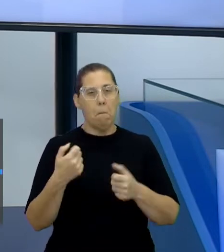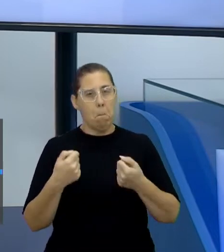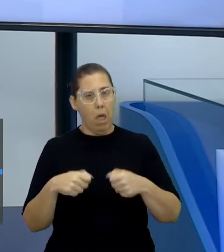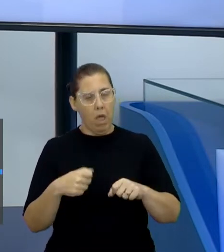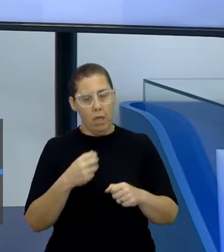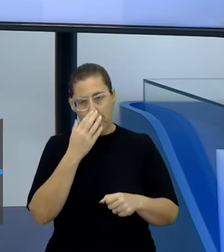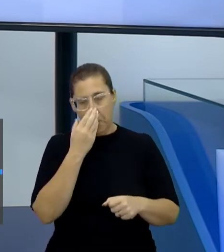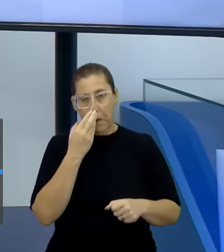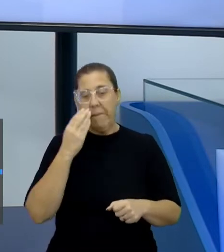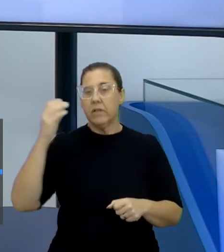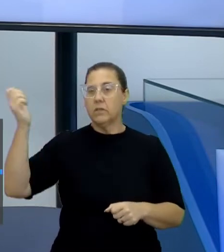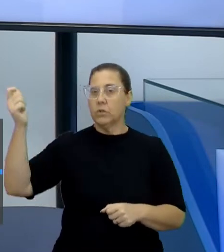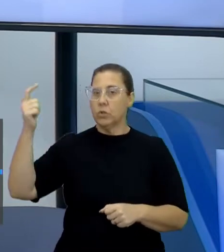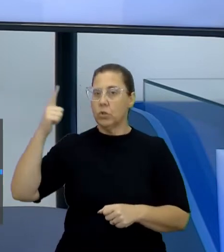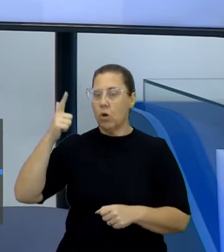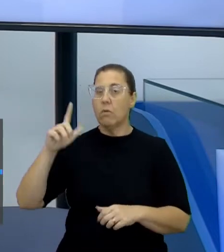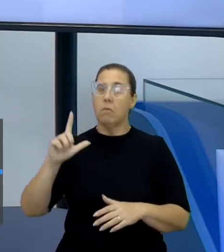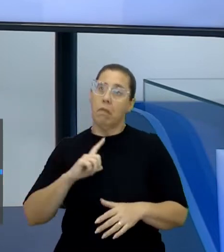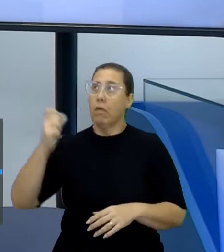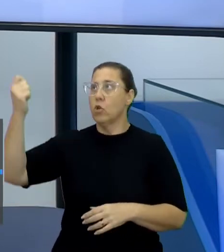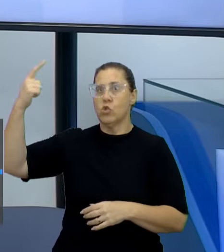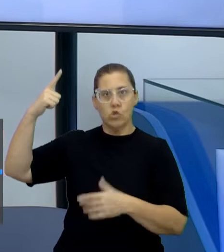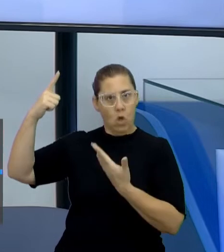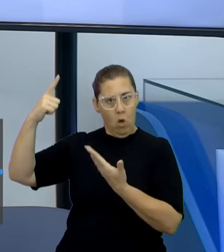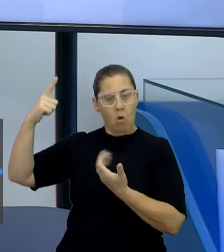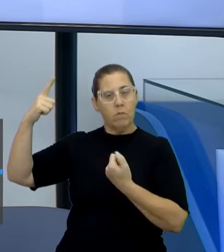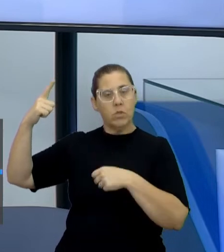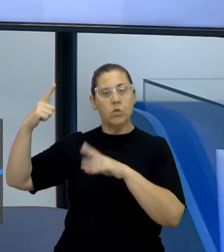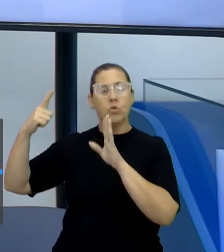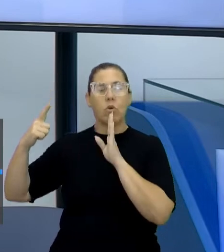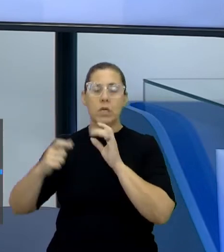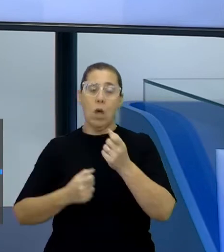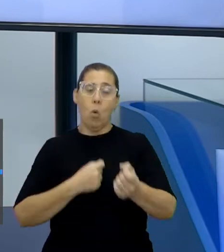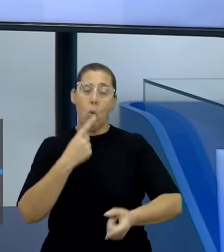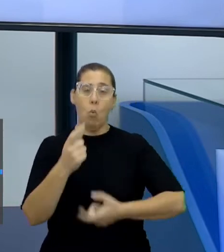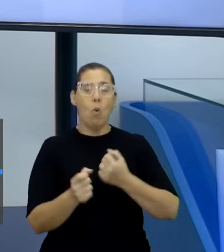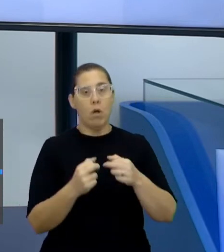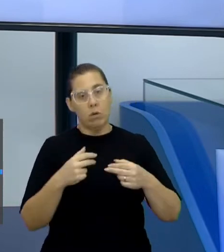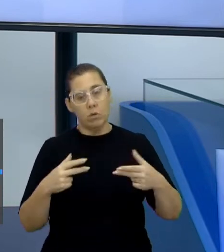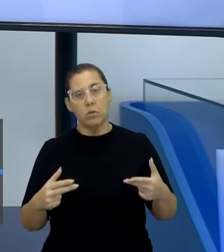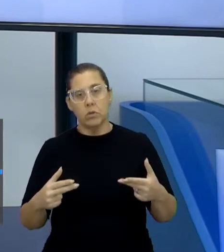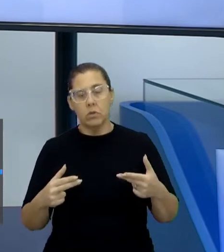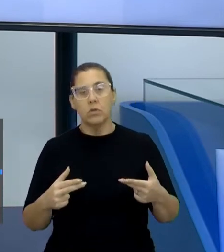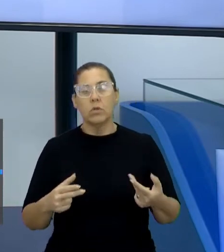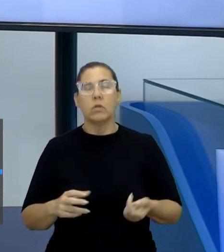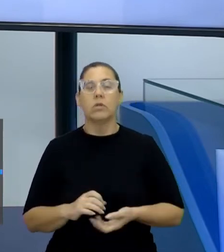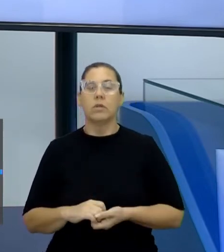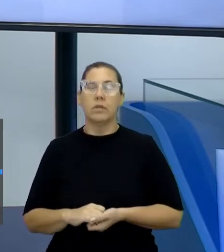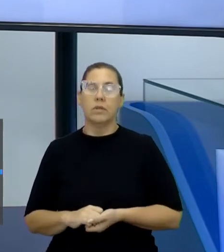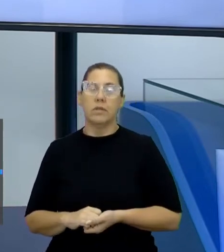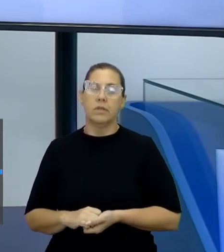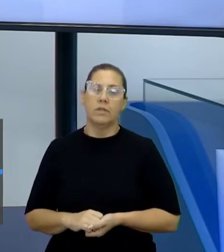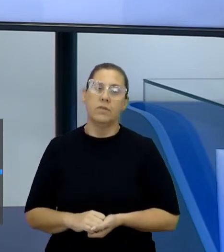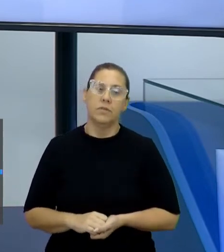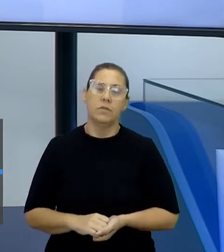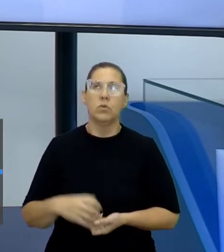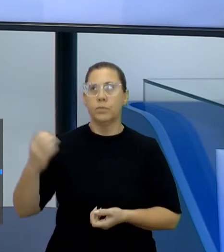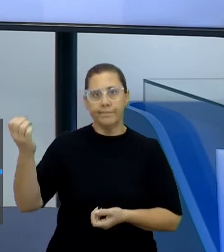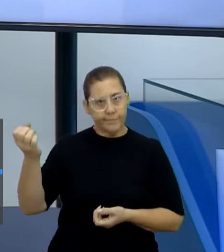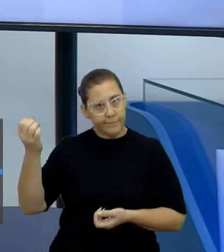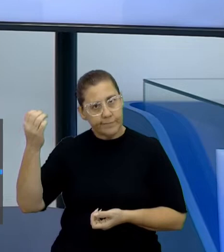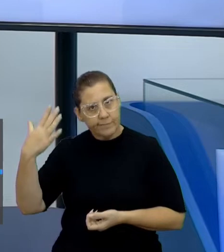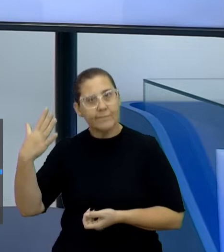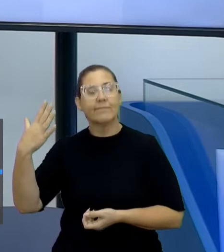de Sol. E para ter Sol, eu preciso conhecer algumas condições de